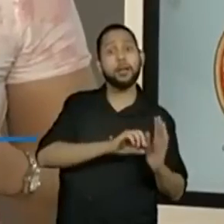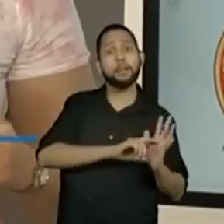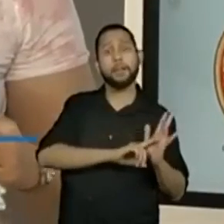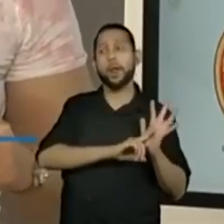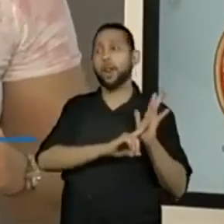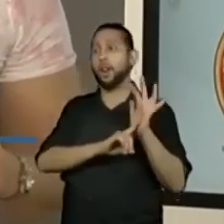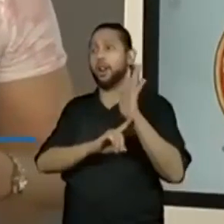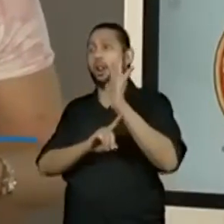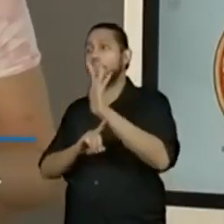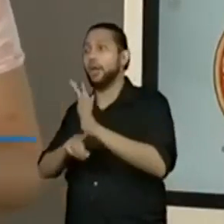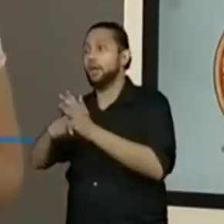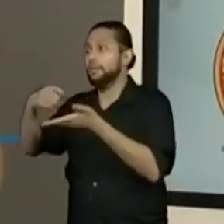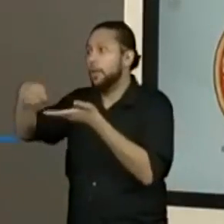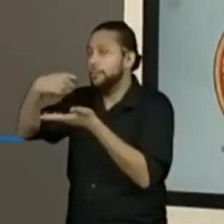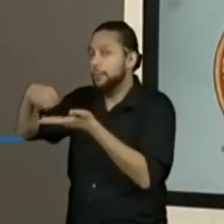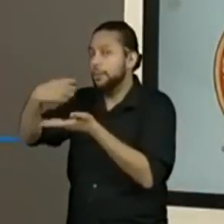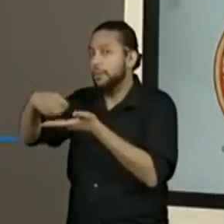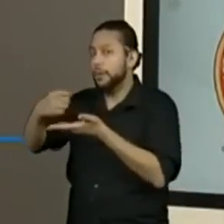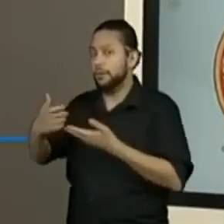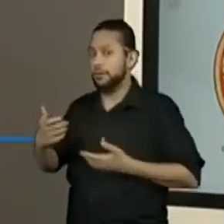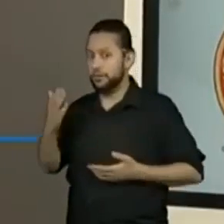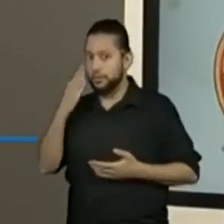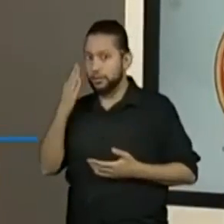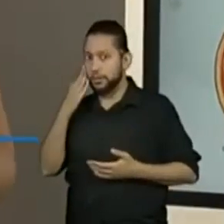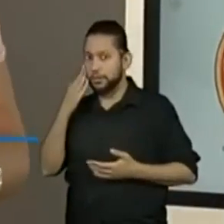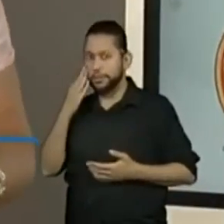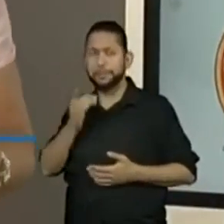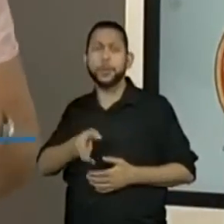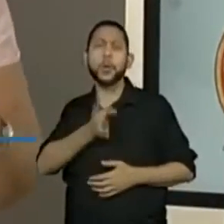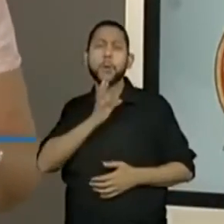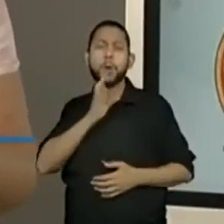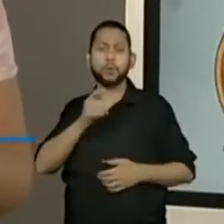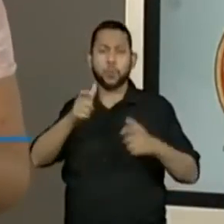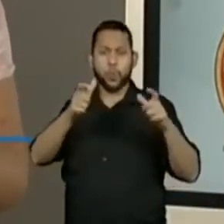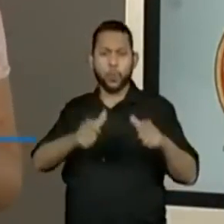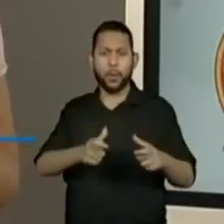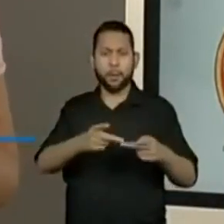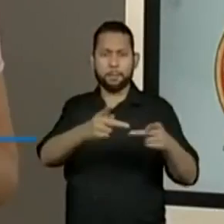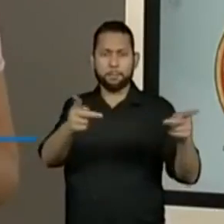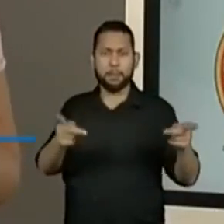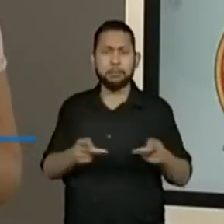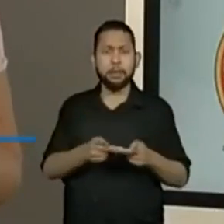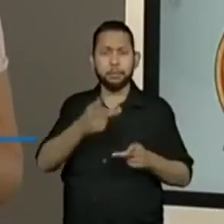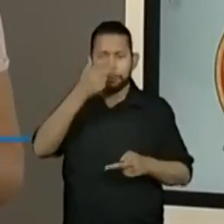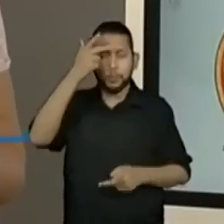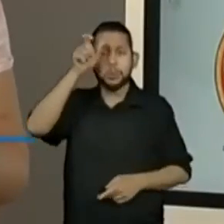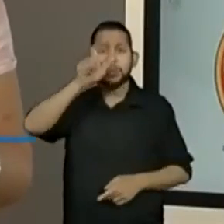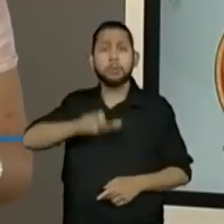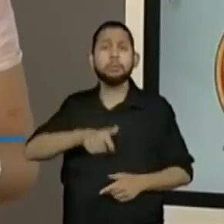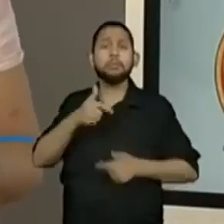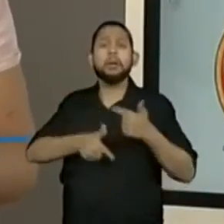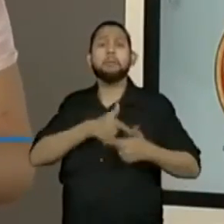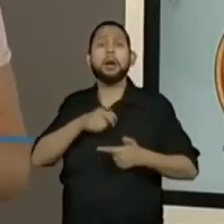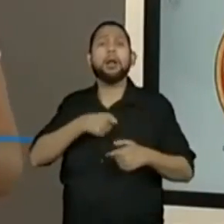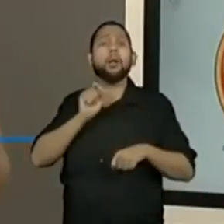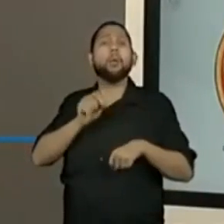comigo vocês sabem como funciona uma pizzaria quem trabalha numa pizzaria